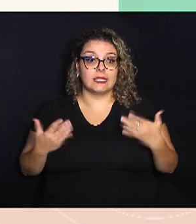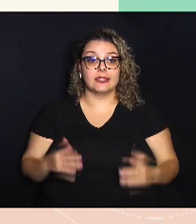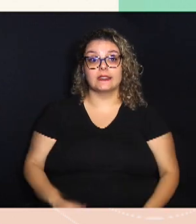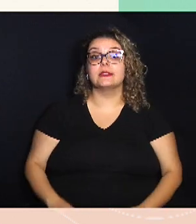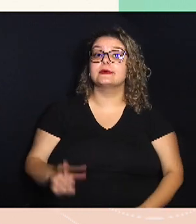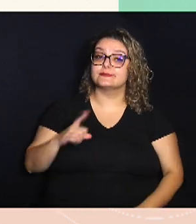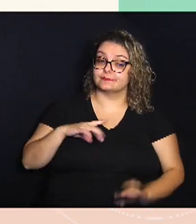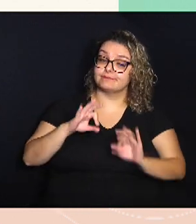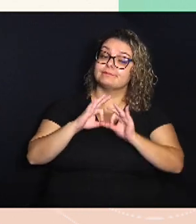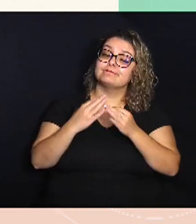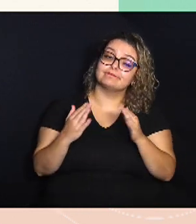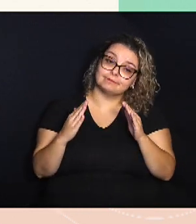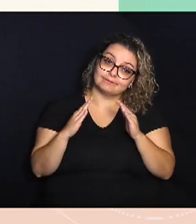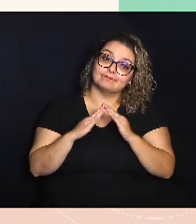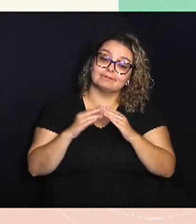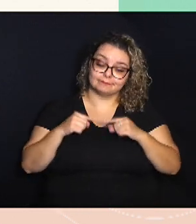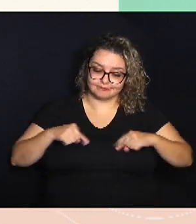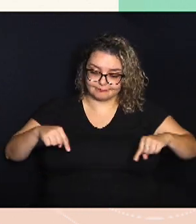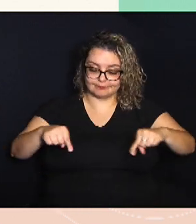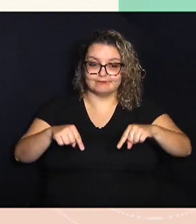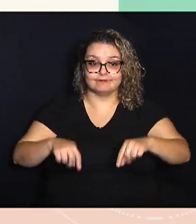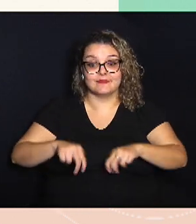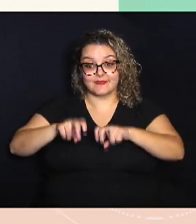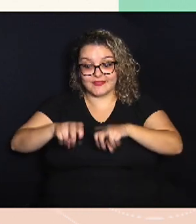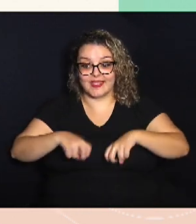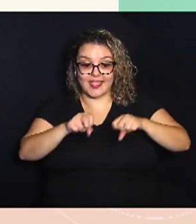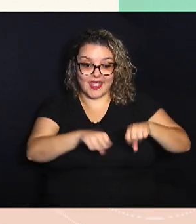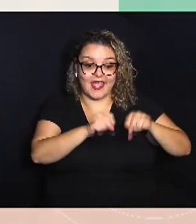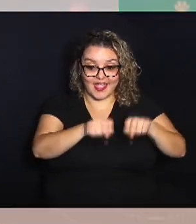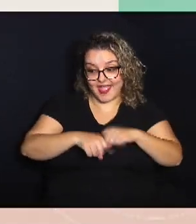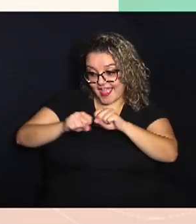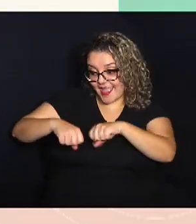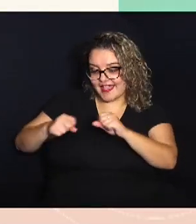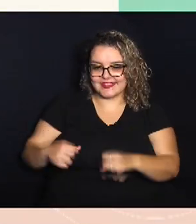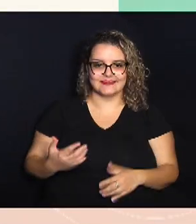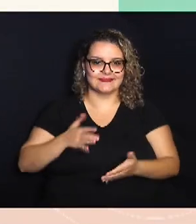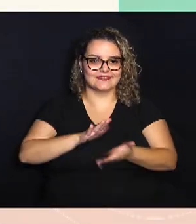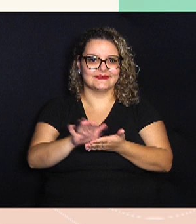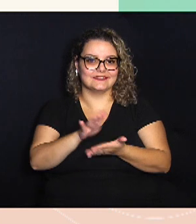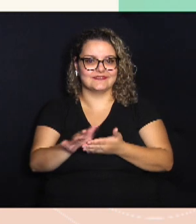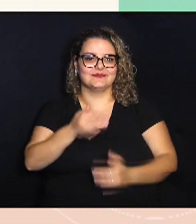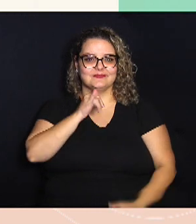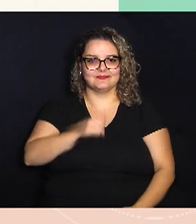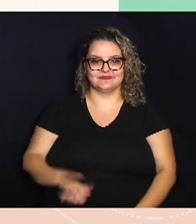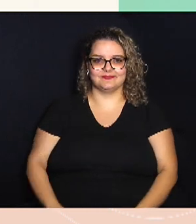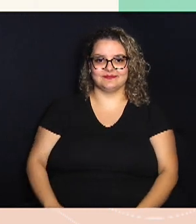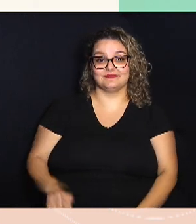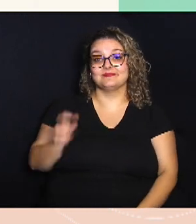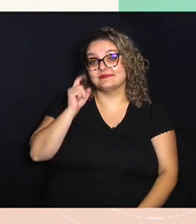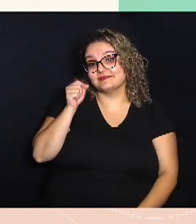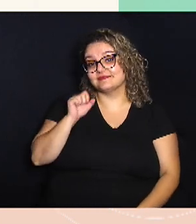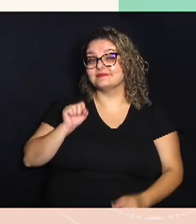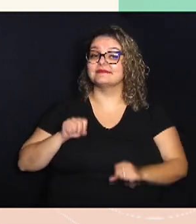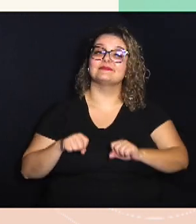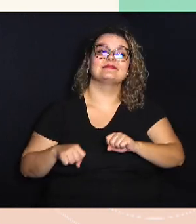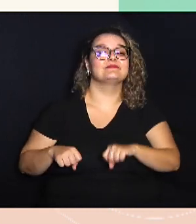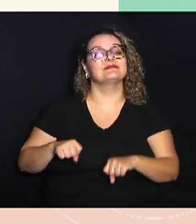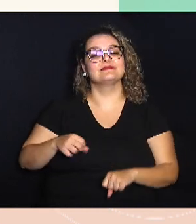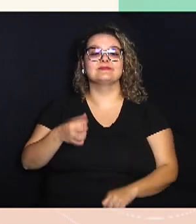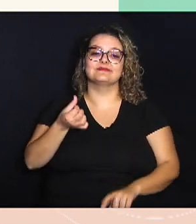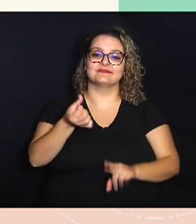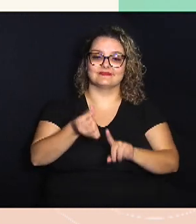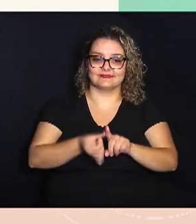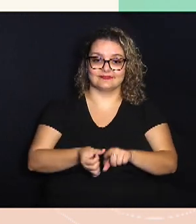tenha casa e espaço para poder gastar toda a sua energia. Essa gatinha charmosa tem 6 meses,